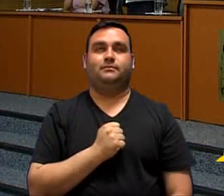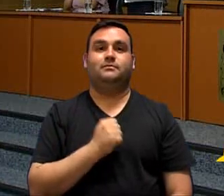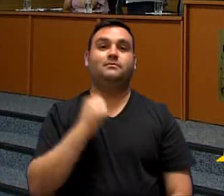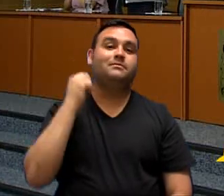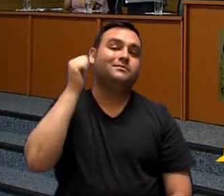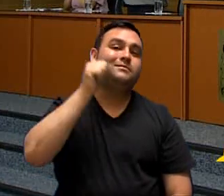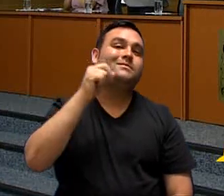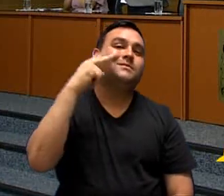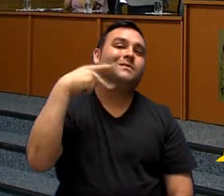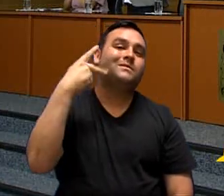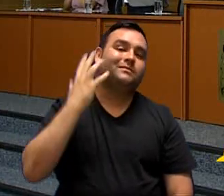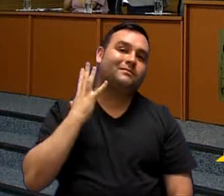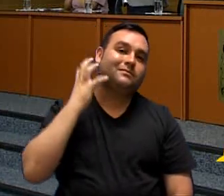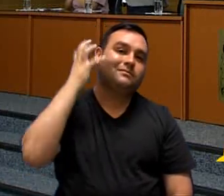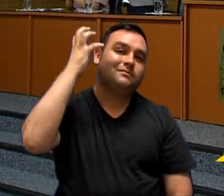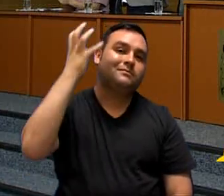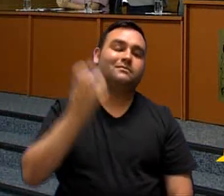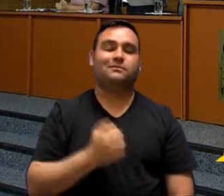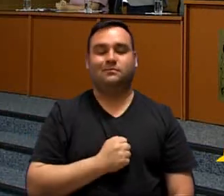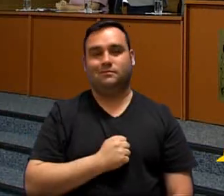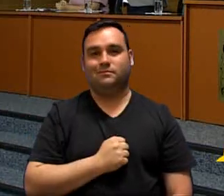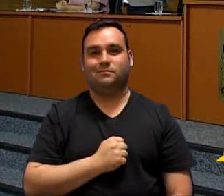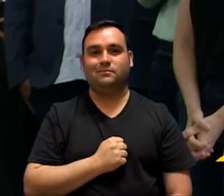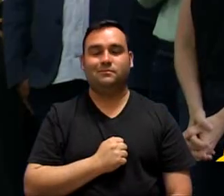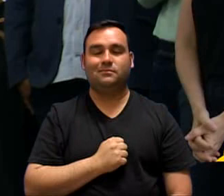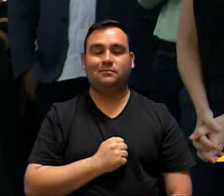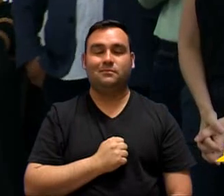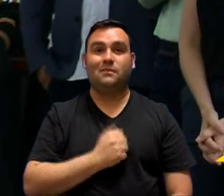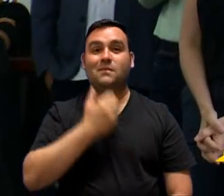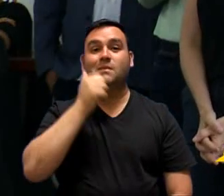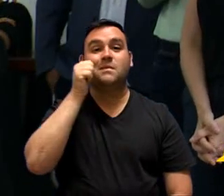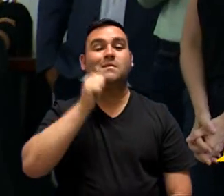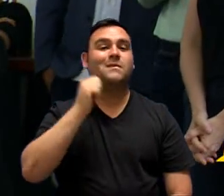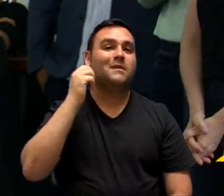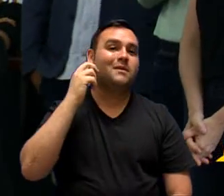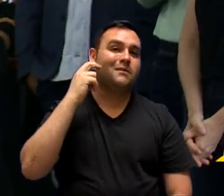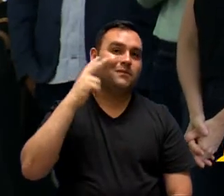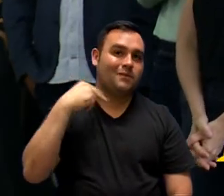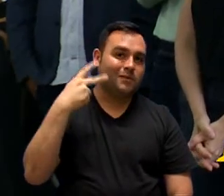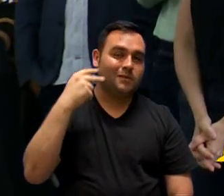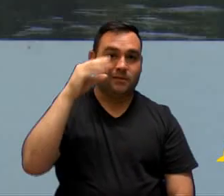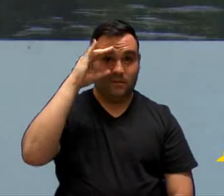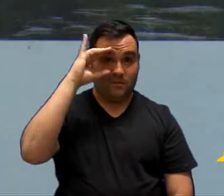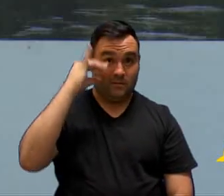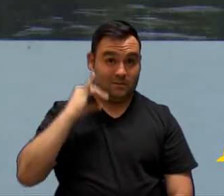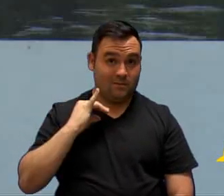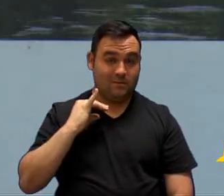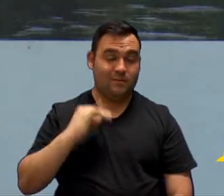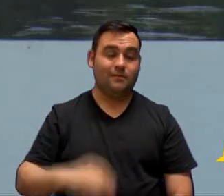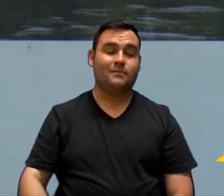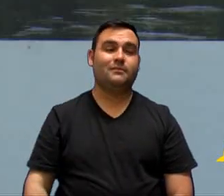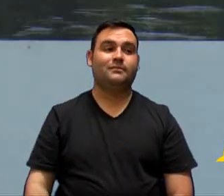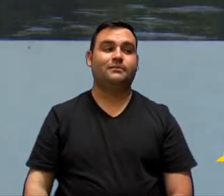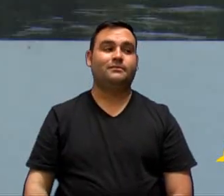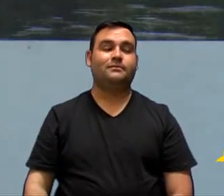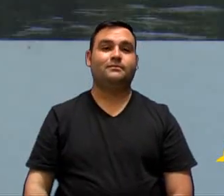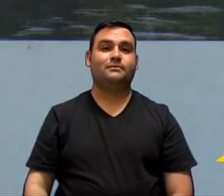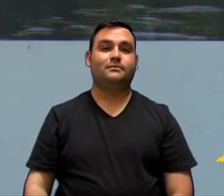da vereadora Fernanda Garcia, da vereadora Yara Bernardi.